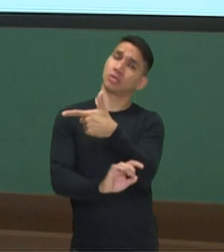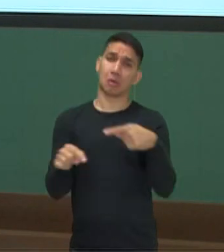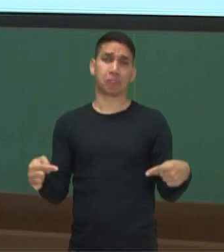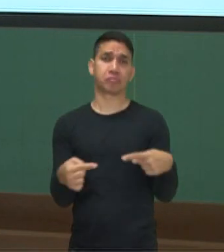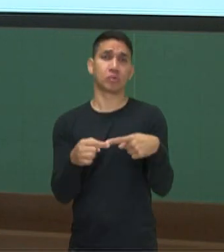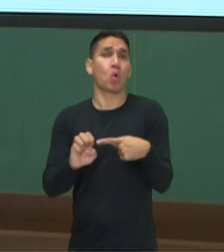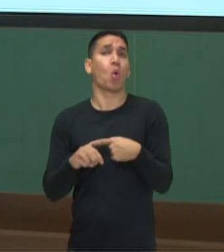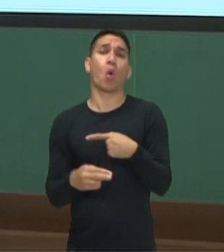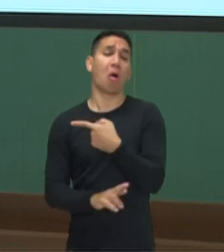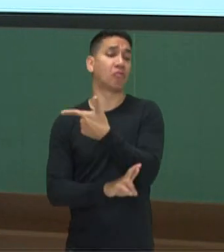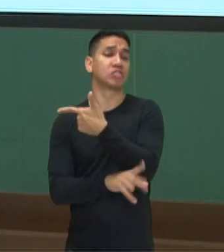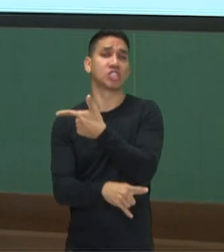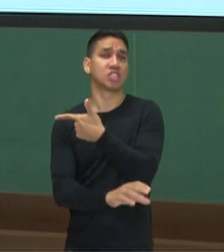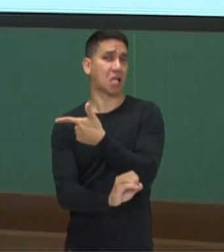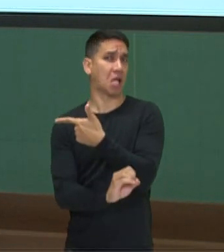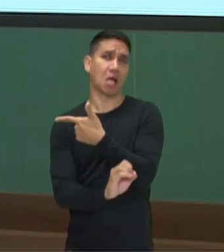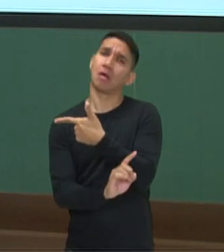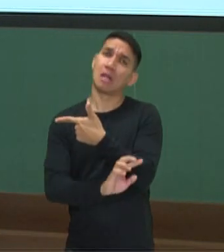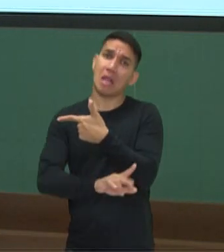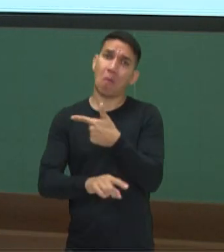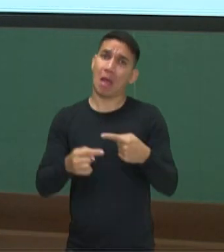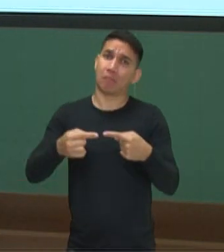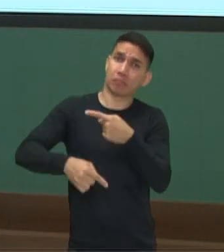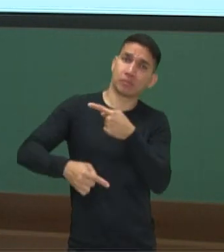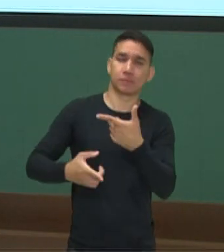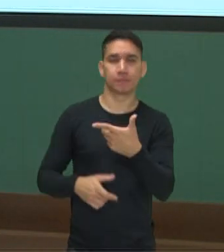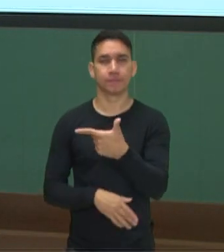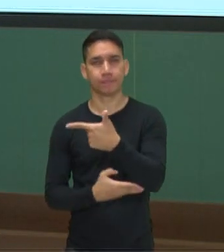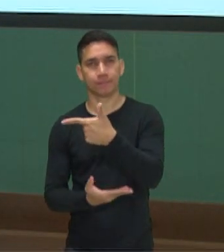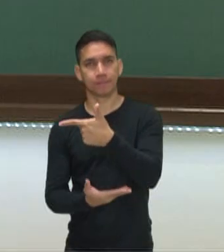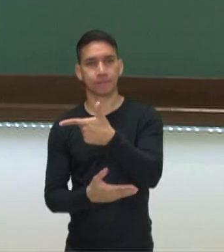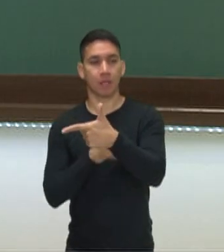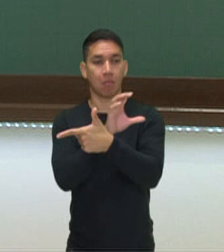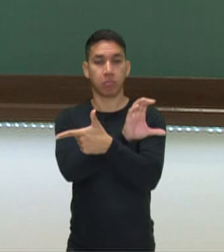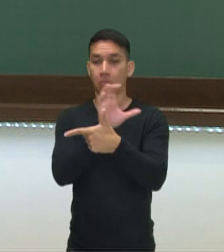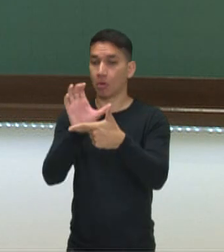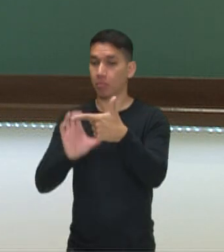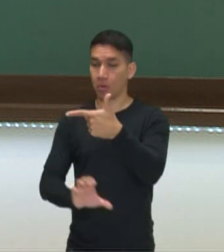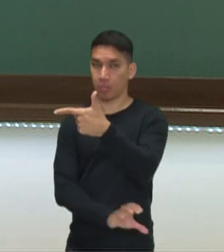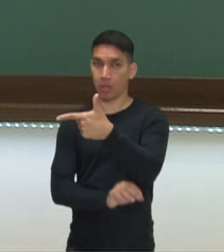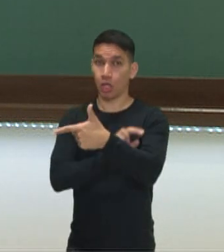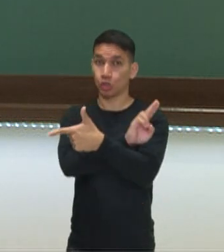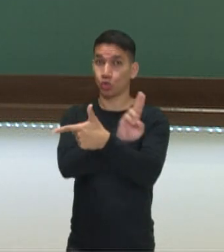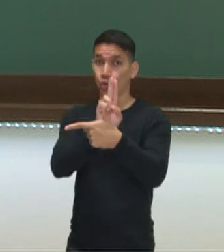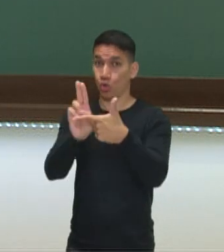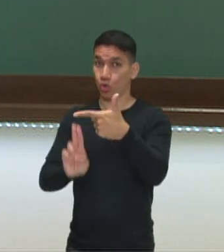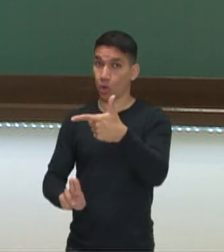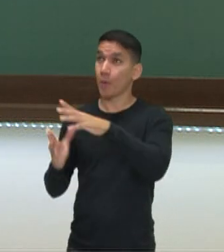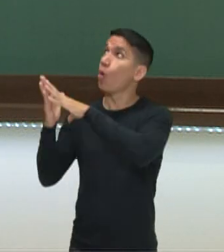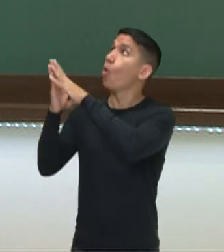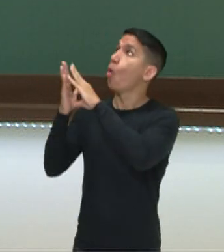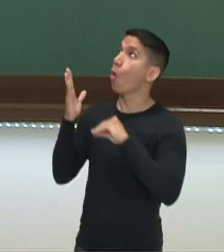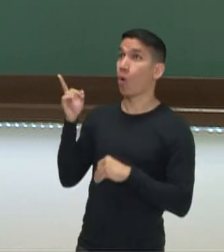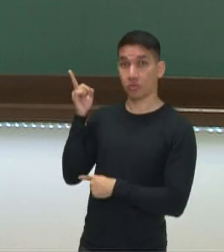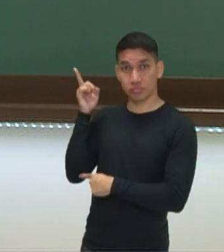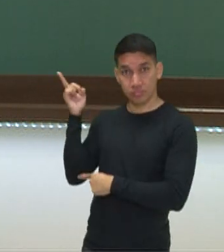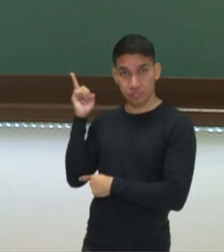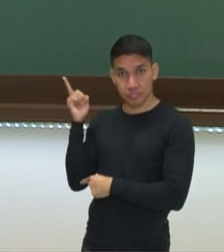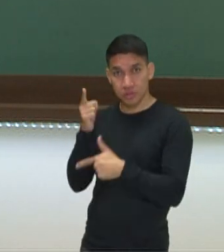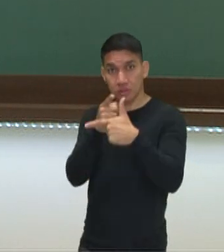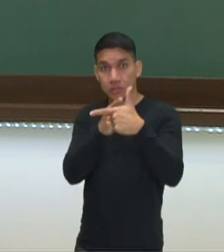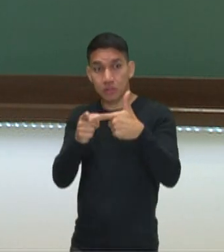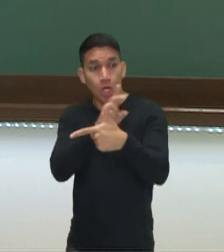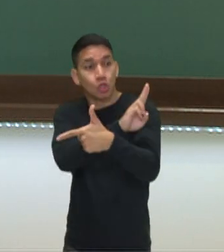e diferente de zero numa divisão que não é exata. Copie com carinho essa estrutura da divisão,